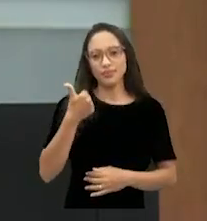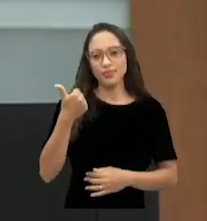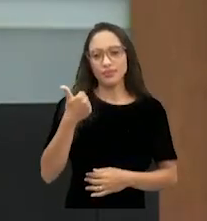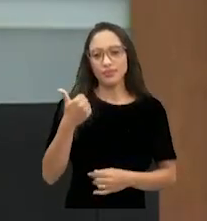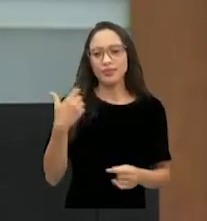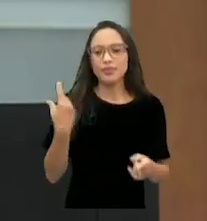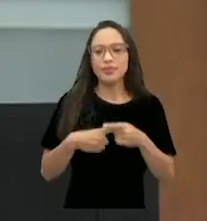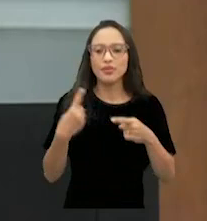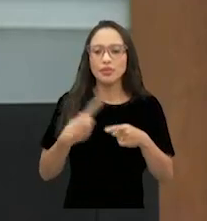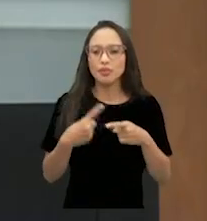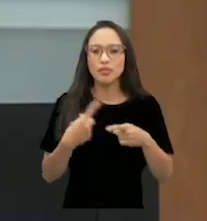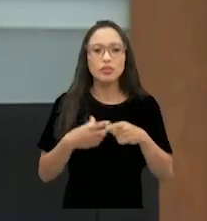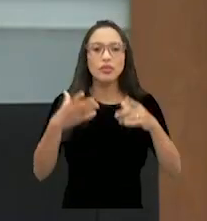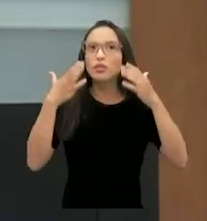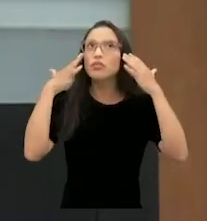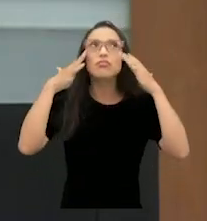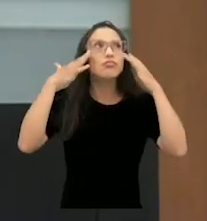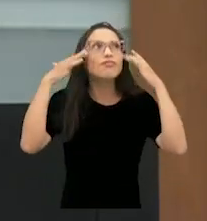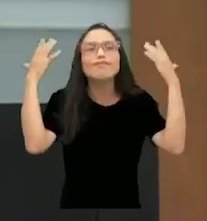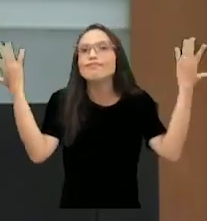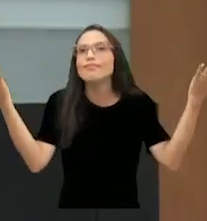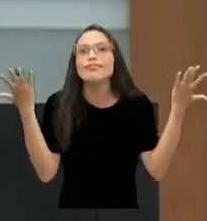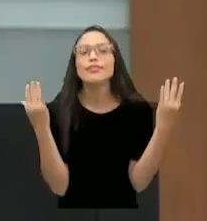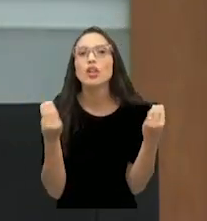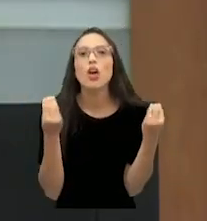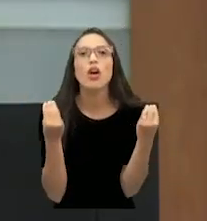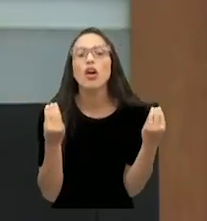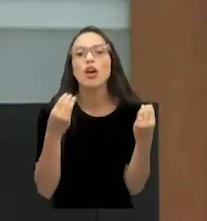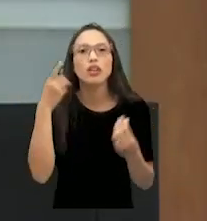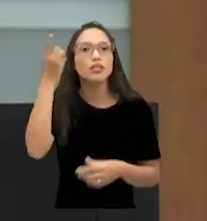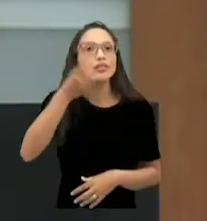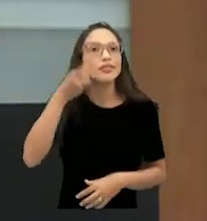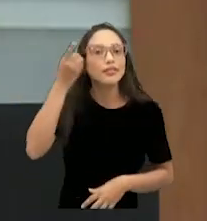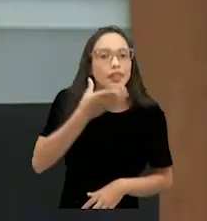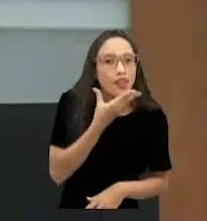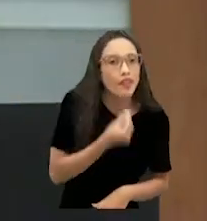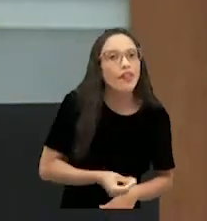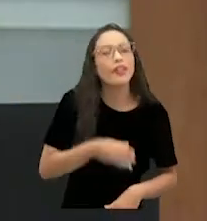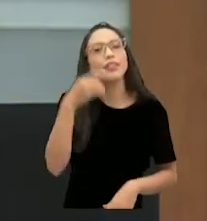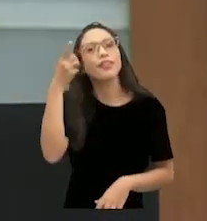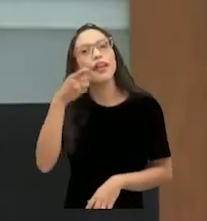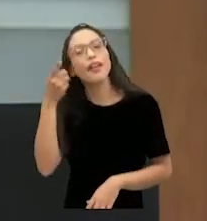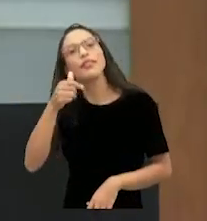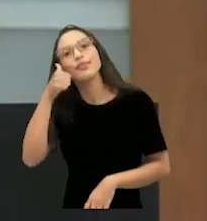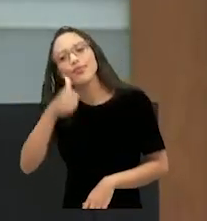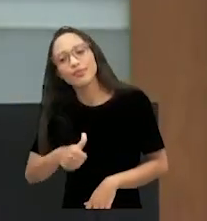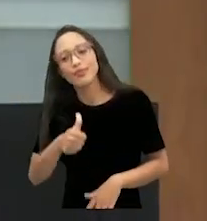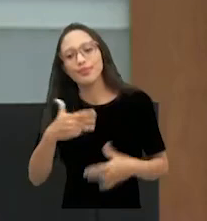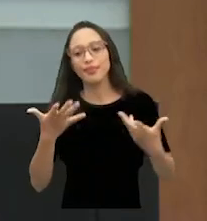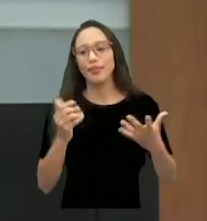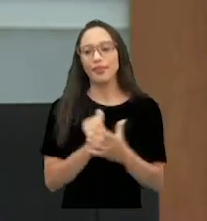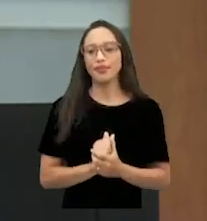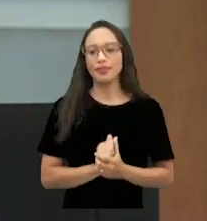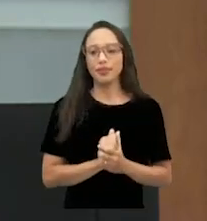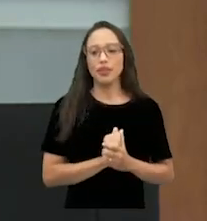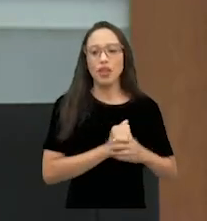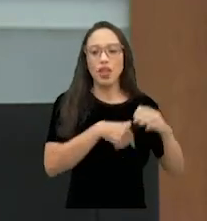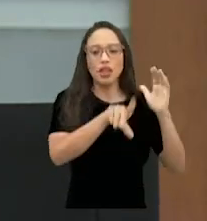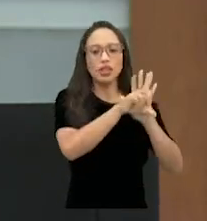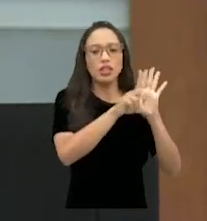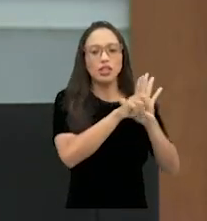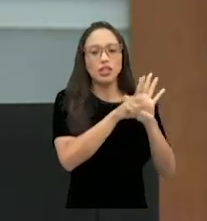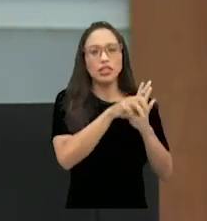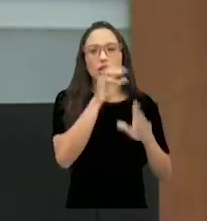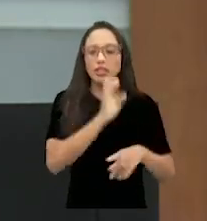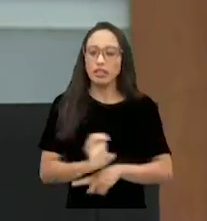tem cabimento, deputados e deputada. A Constituição do Estado de Mato Grosso